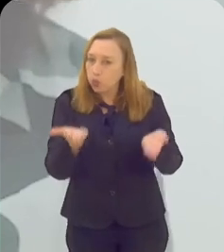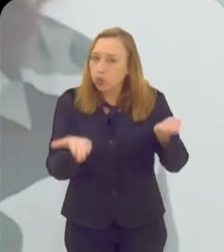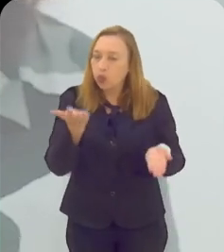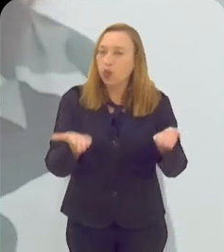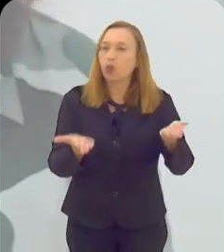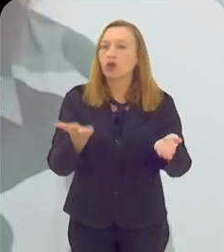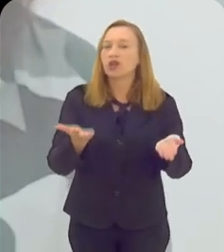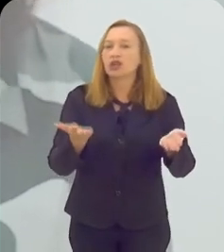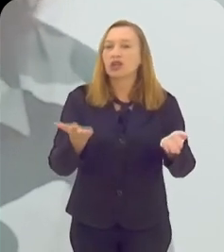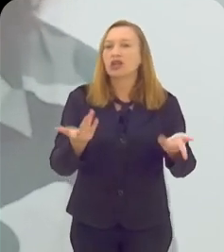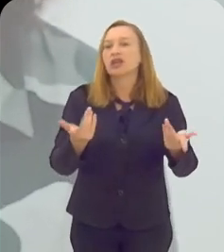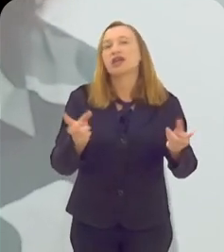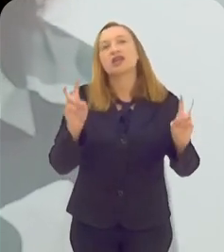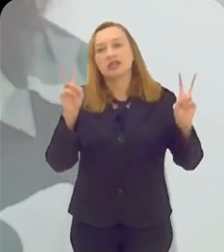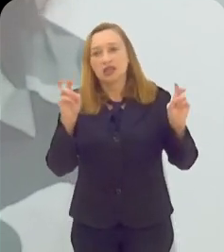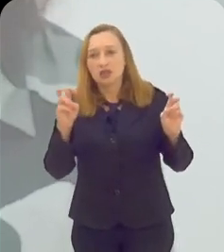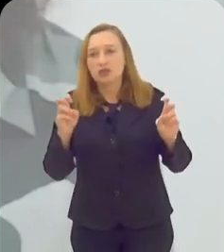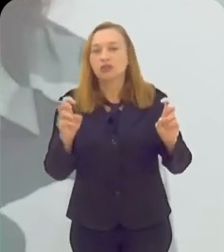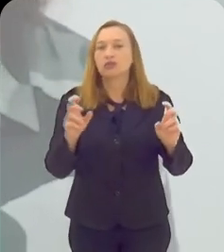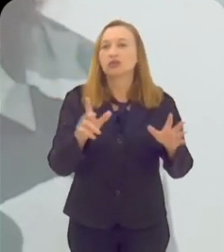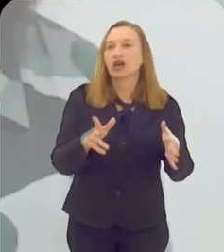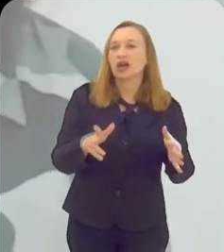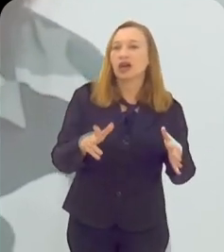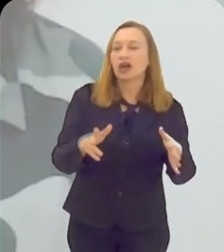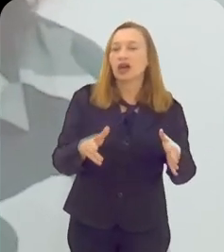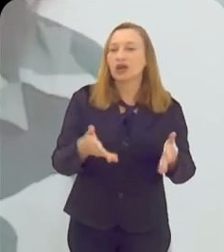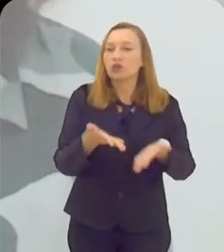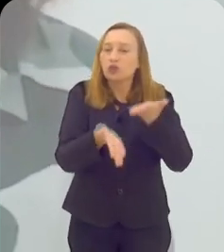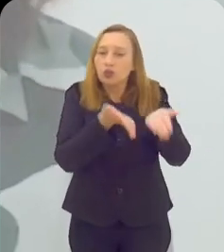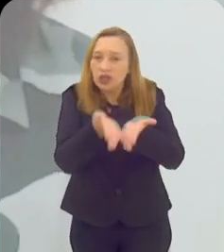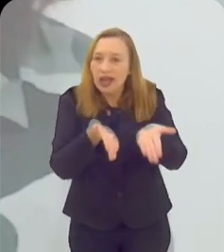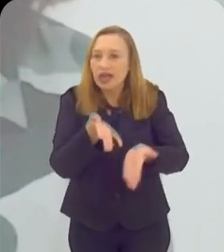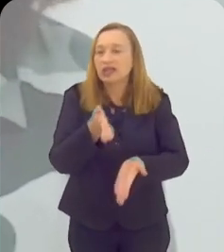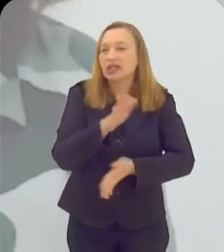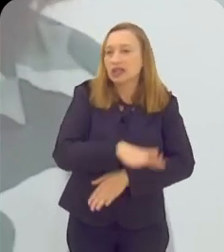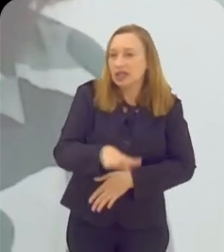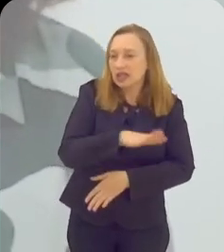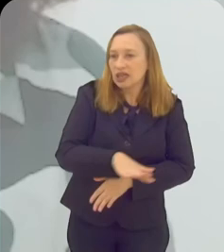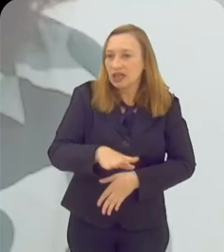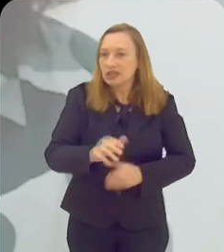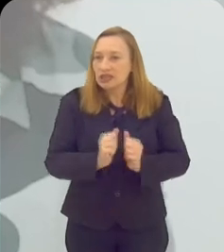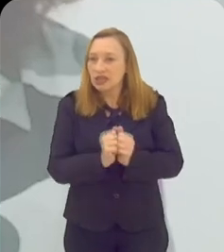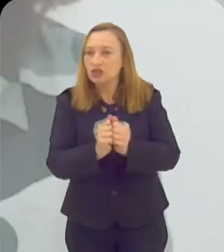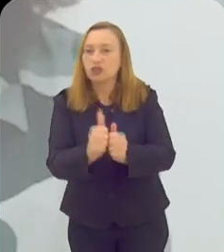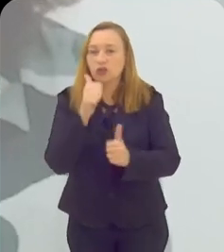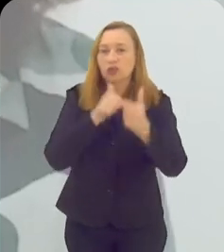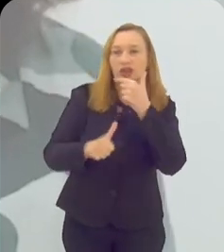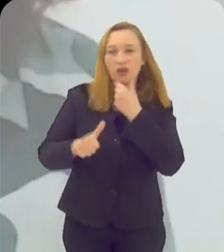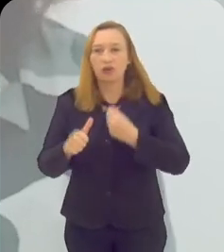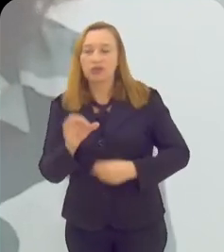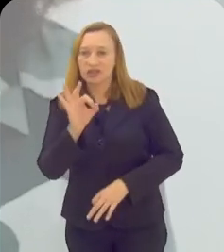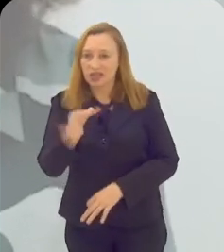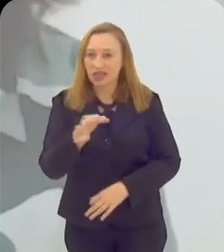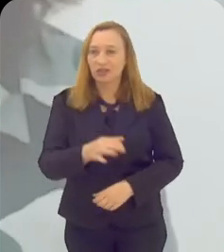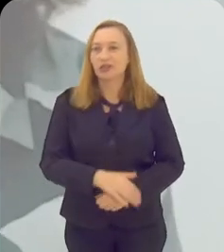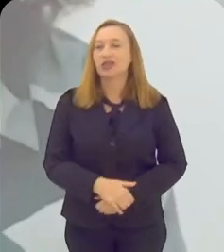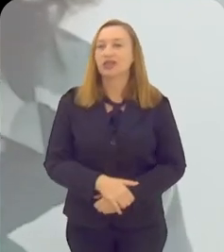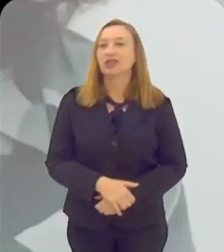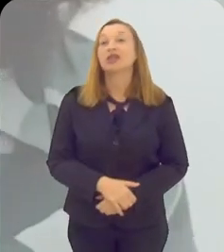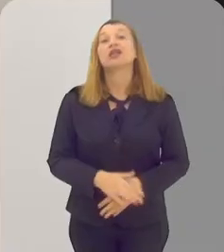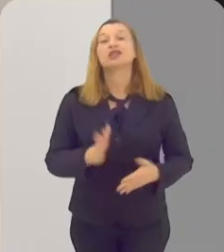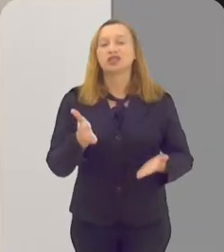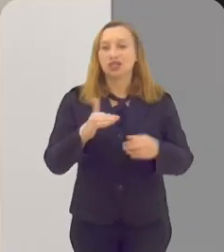já estão reequilibrando essa questão da maternidade, da paternidade, entendendo que isso se constrói de forma